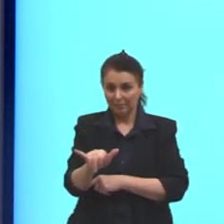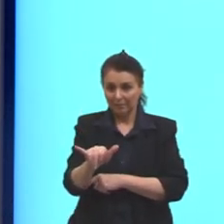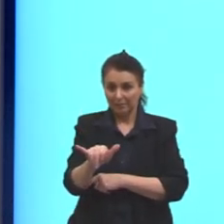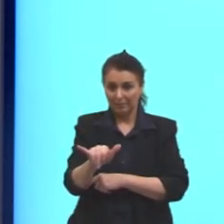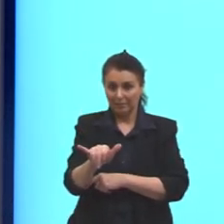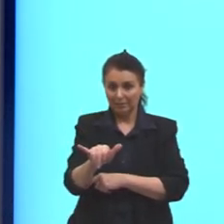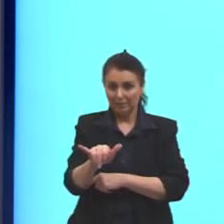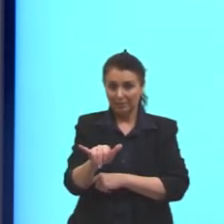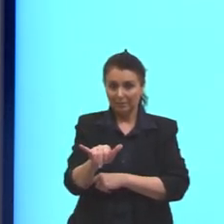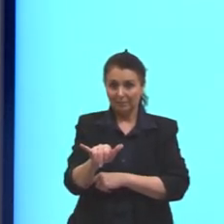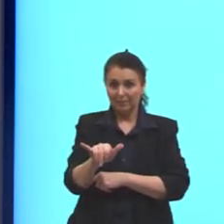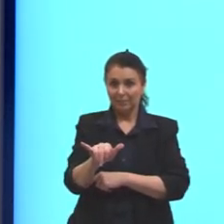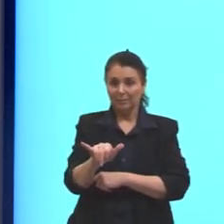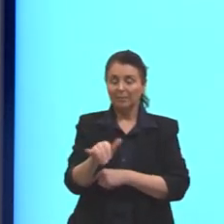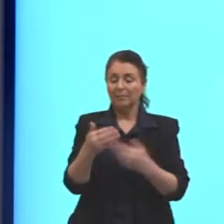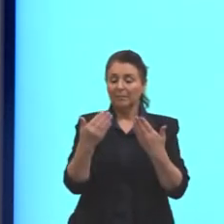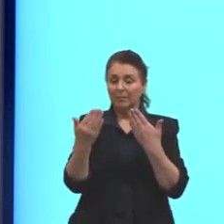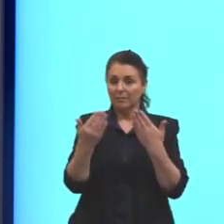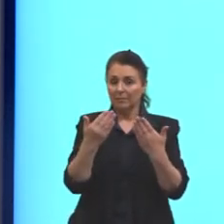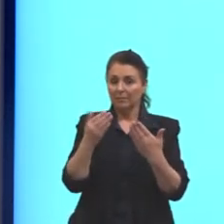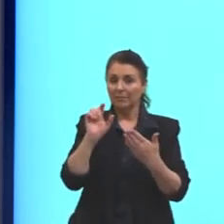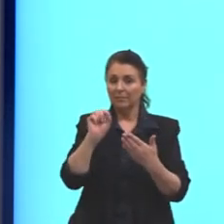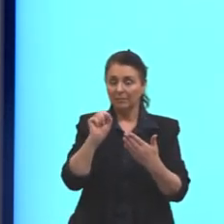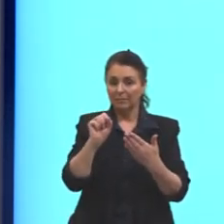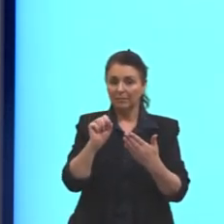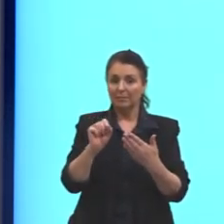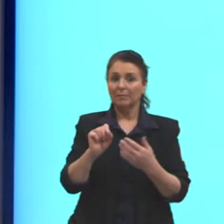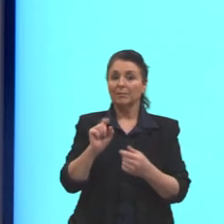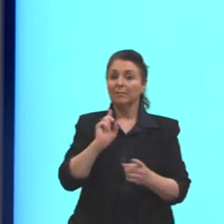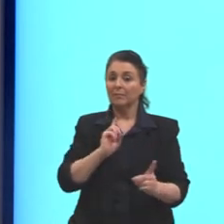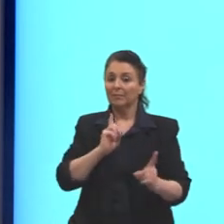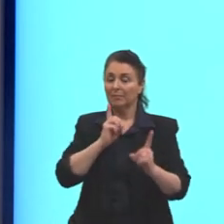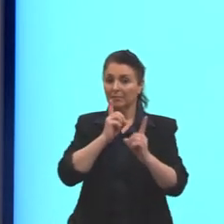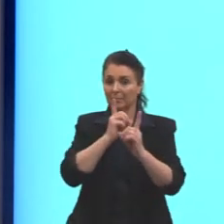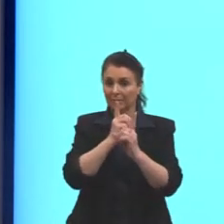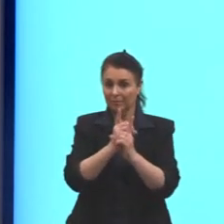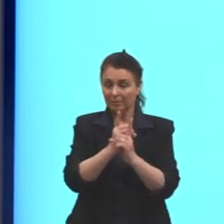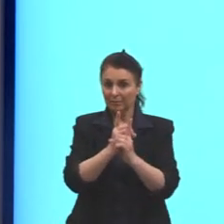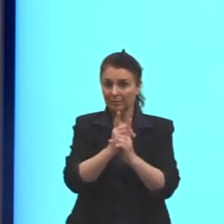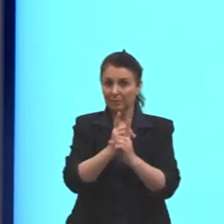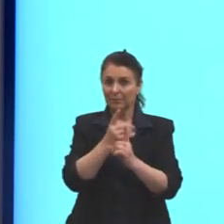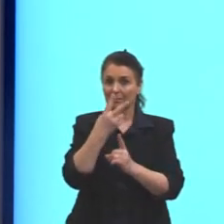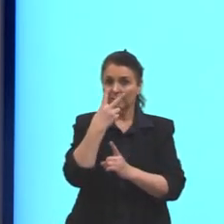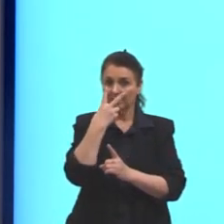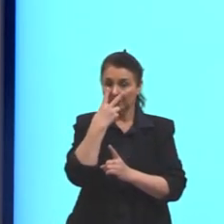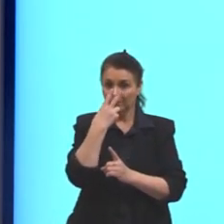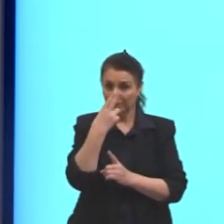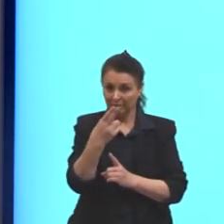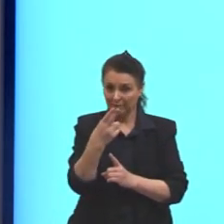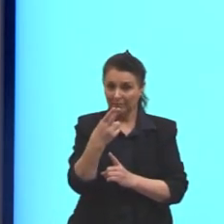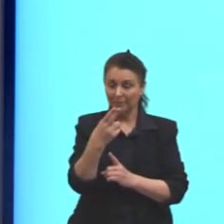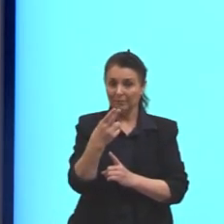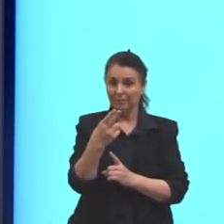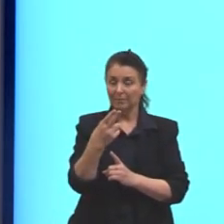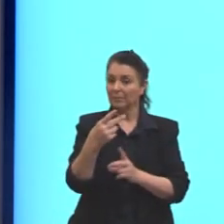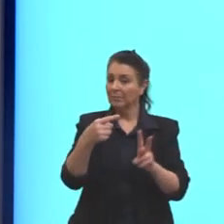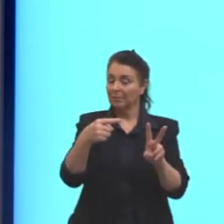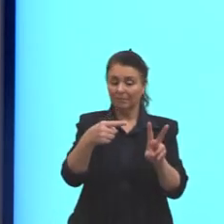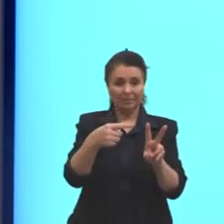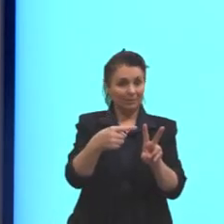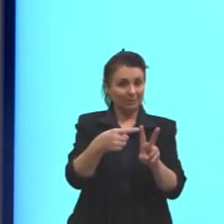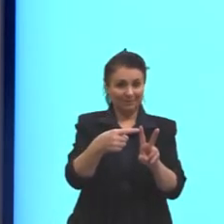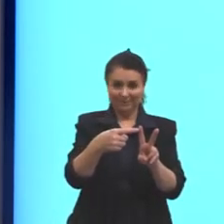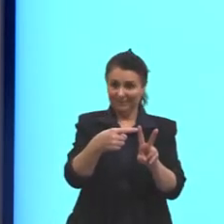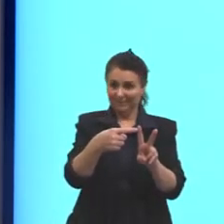e o que que nós vamos analisar se esse termo que nós encontramos é igual ao termo que nós não extrair mos a